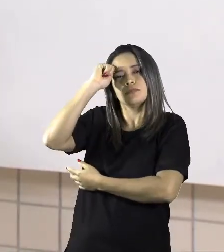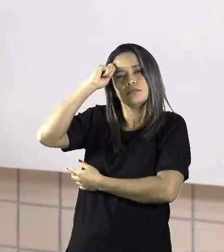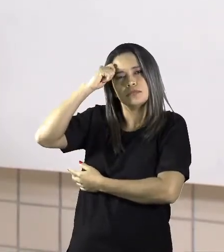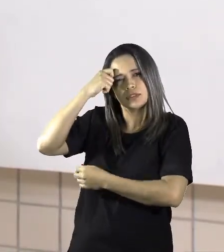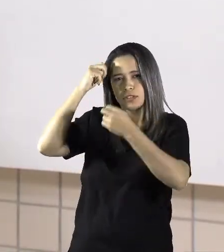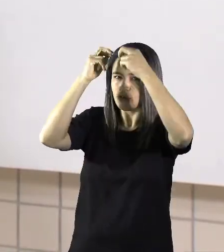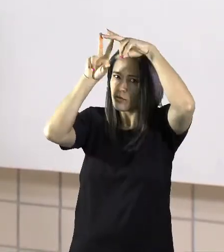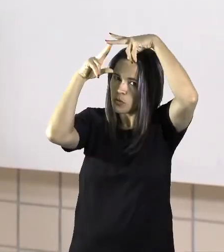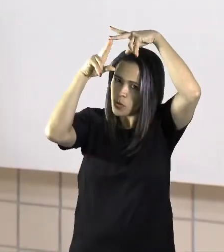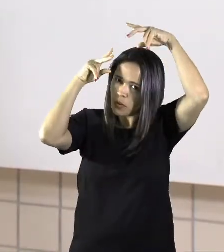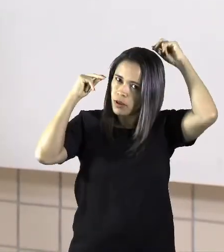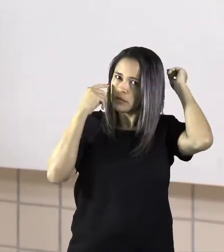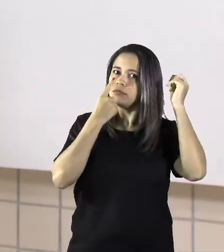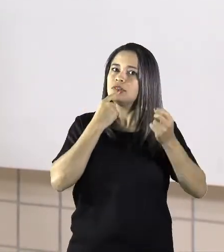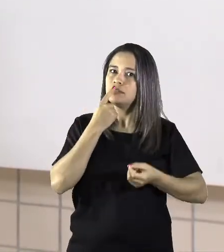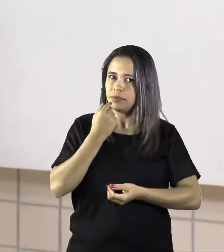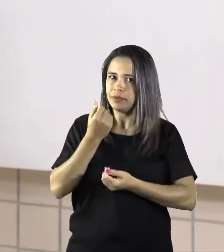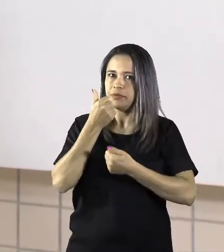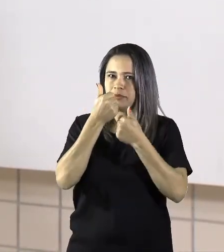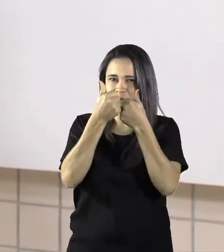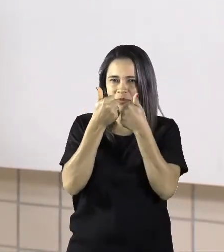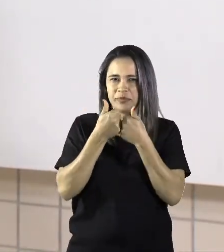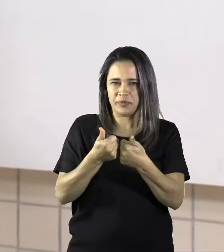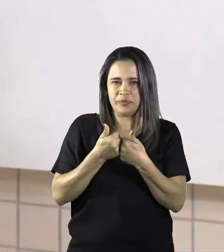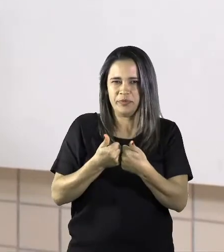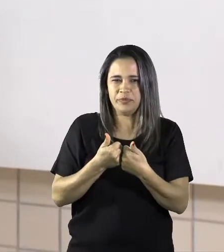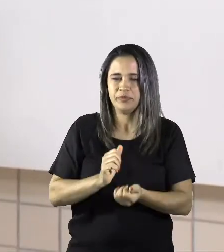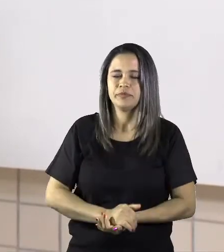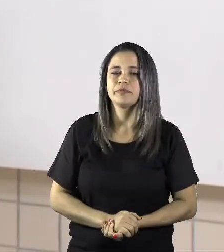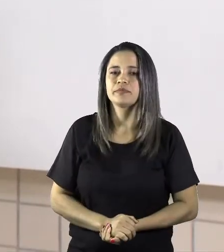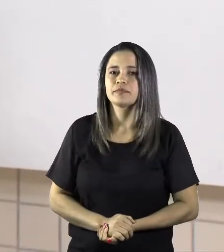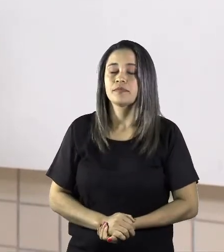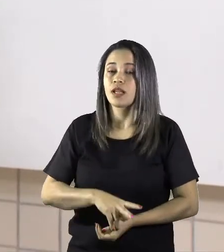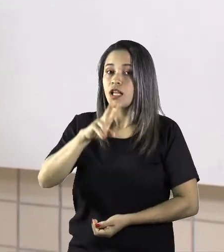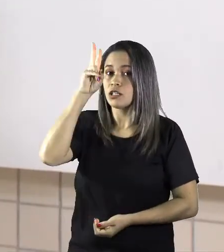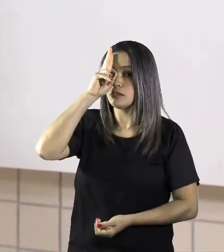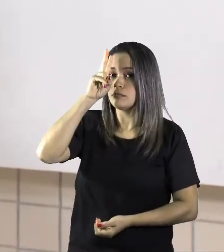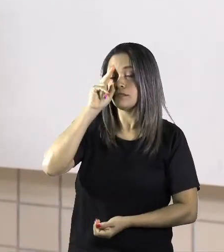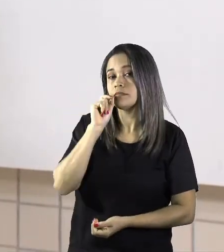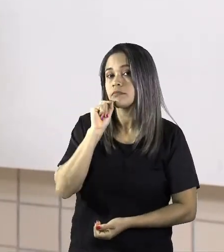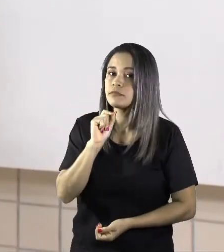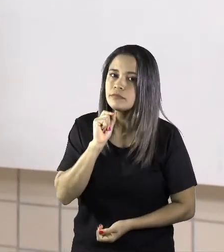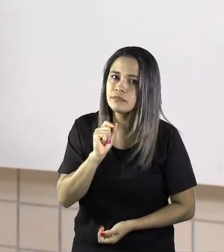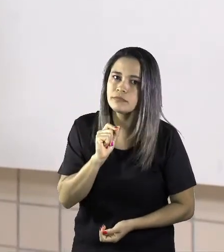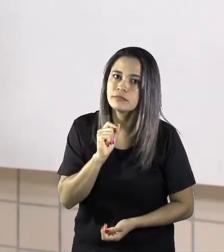laço vermelho na cabeça. Ok? Lembrando que